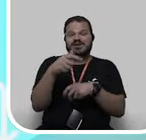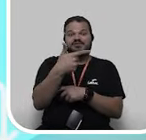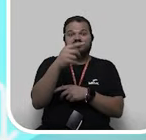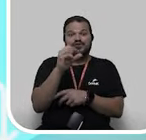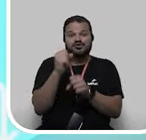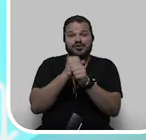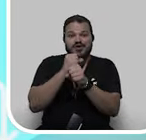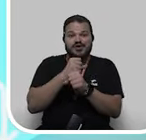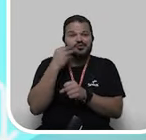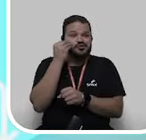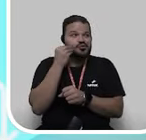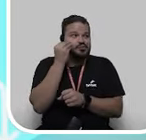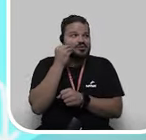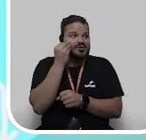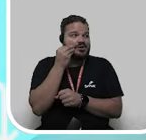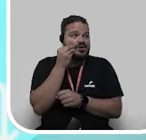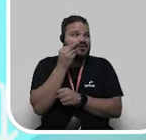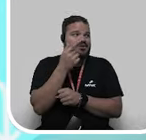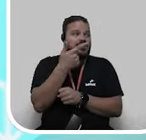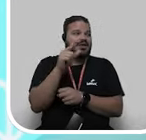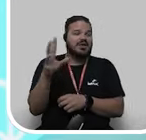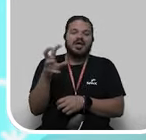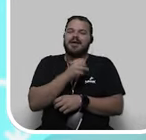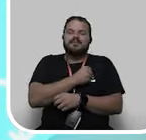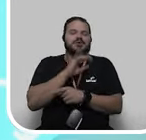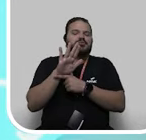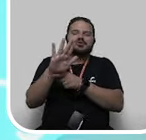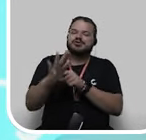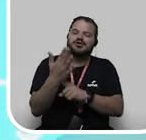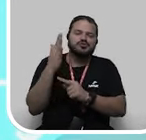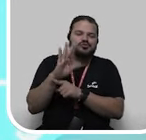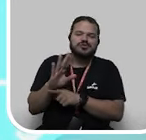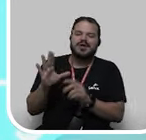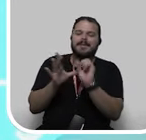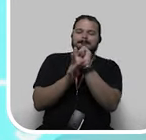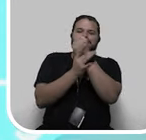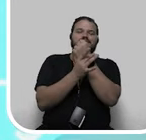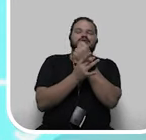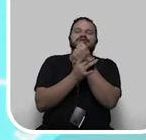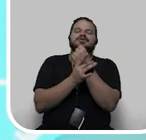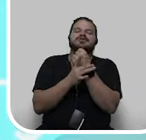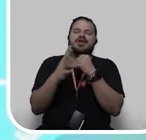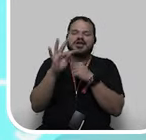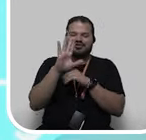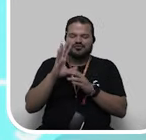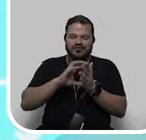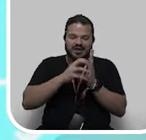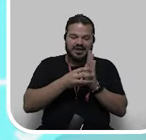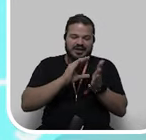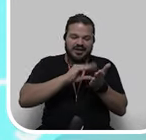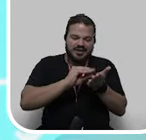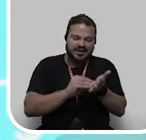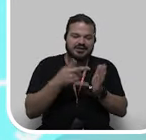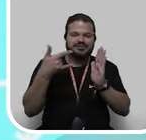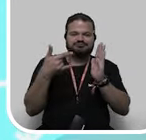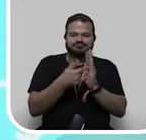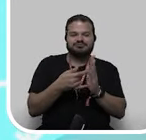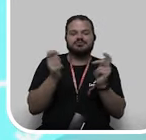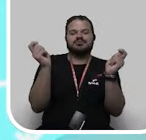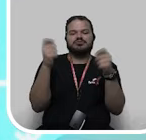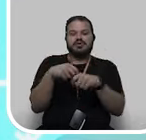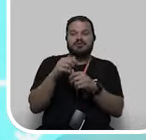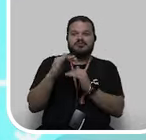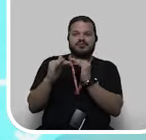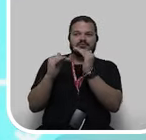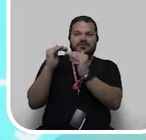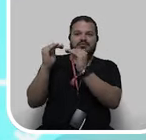área de segurança cibernética, é apaixonado por ajudar organizações e proteger os seus ativos e dados contra ameaças cibernéticas